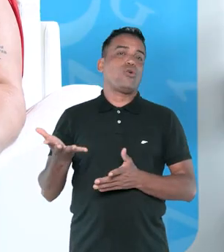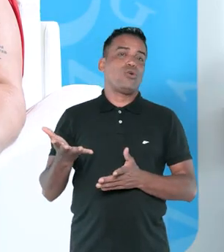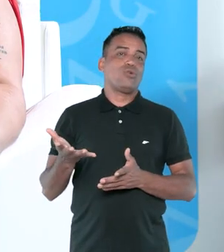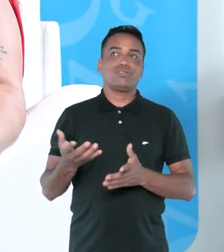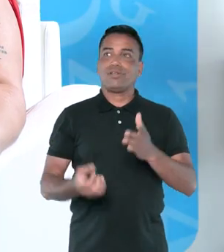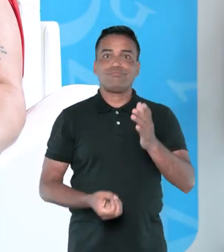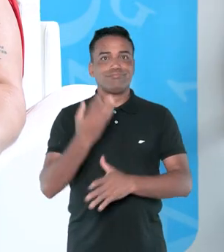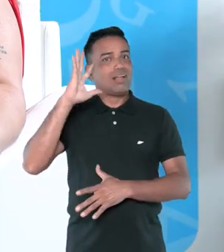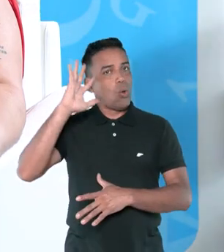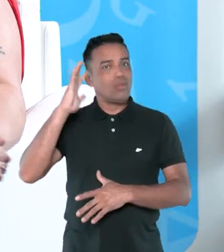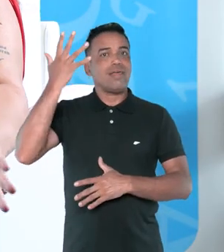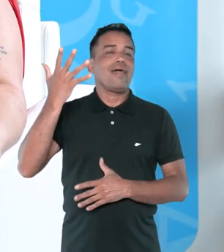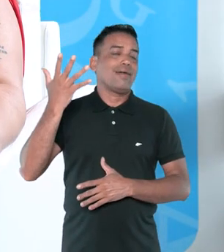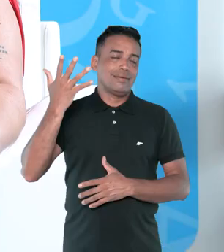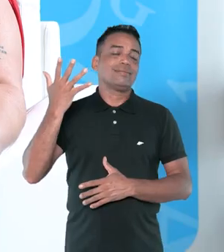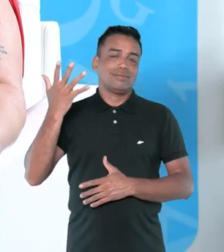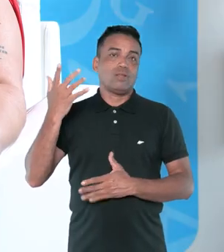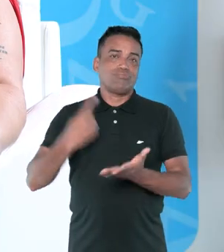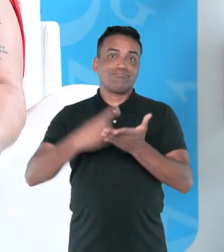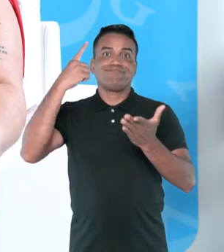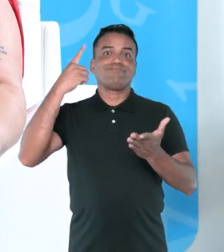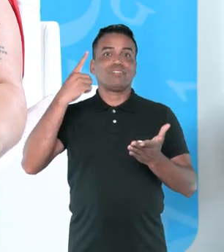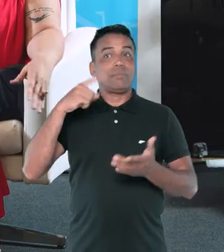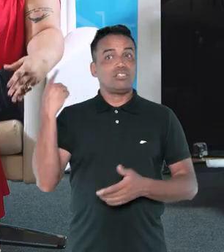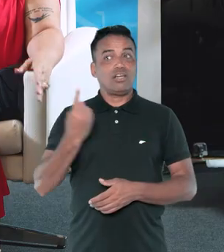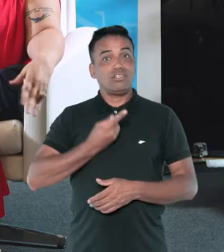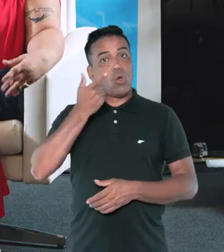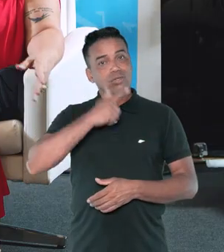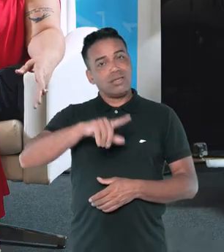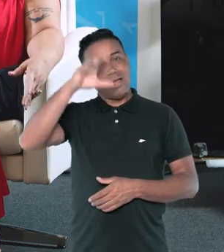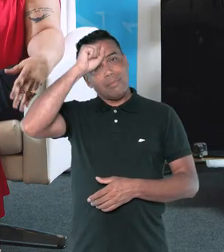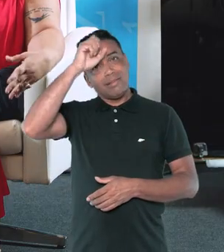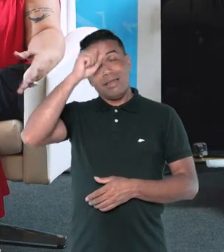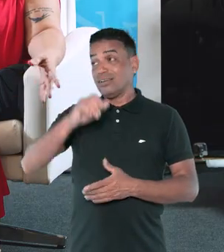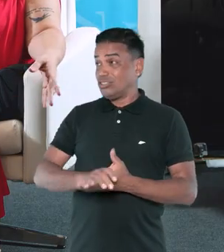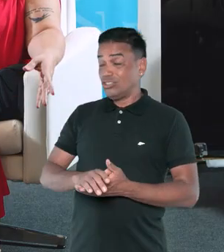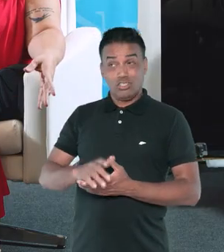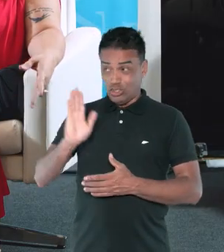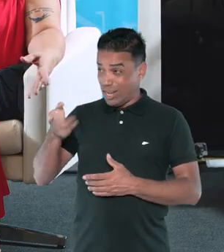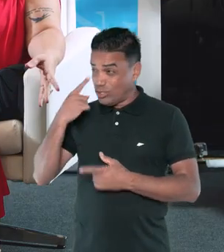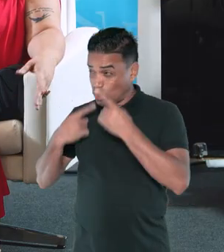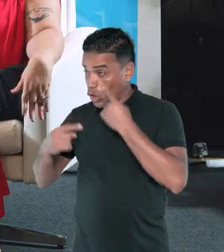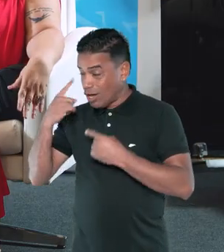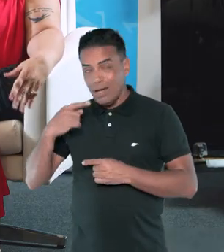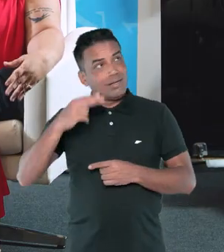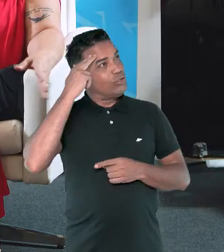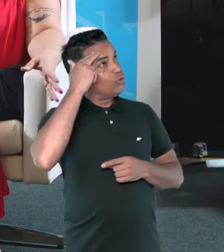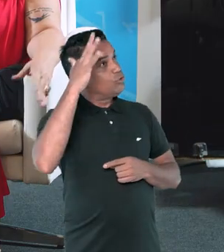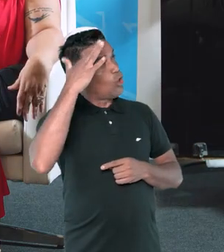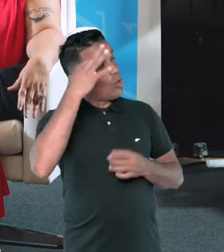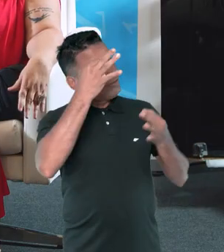não se realizam, sejam lições, para que a gente aprenda a sonhar o sonho certo,